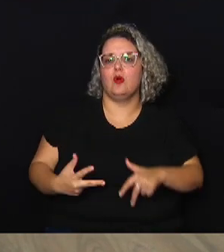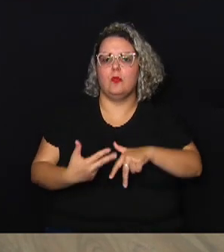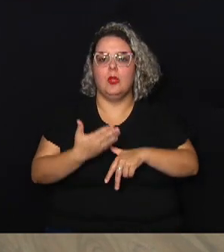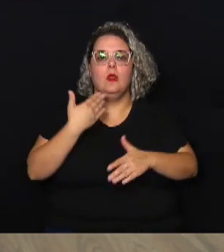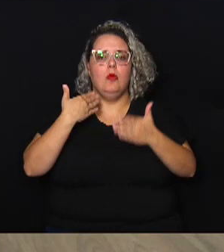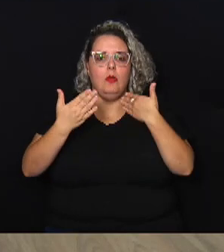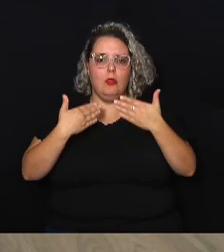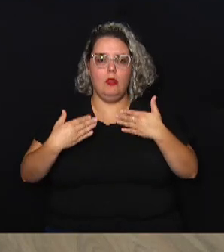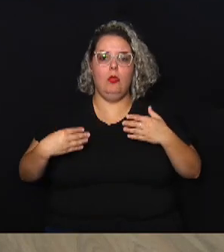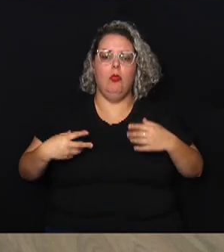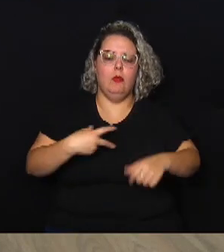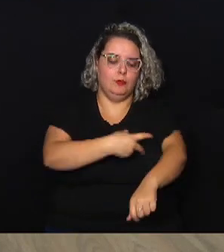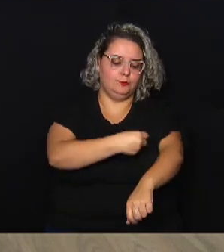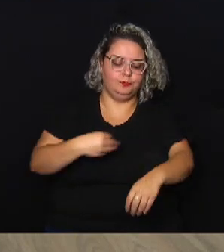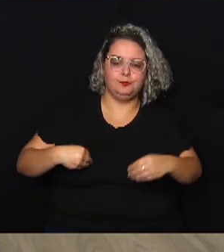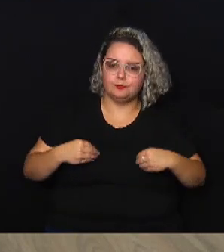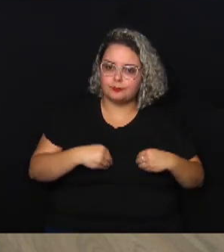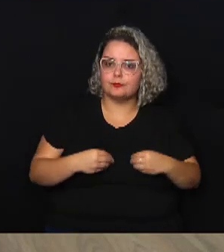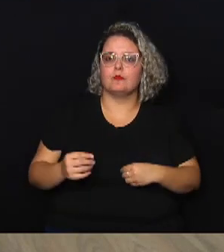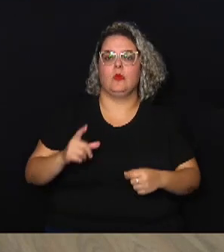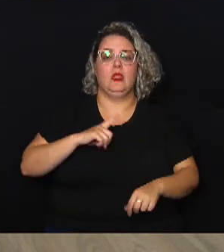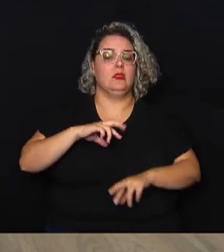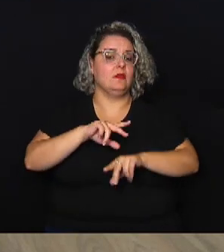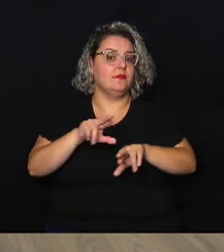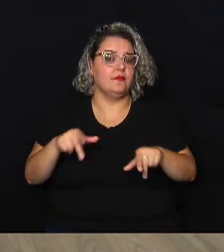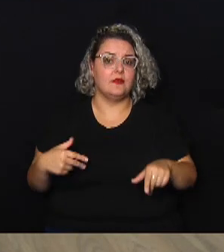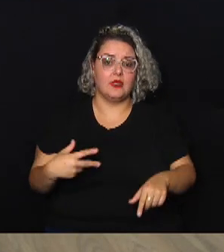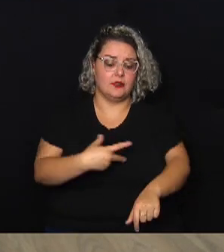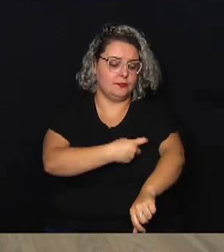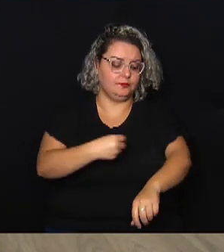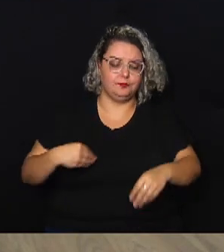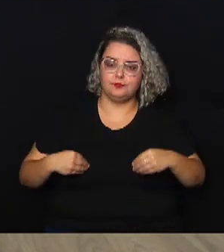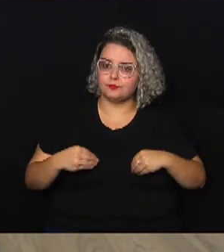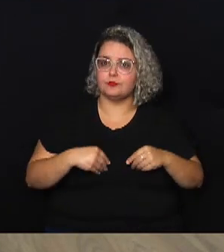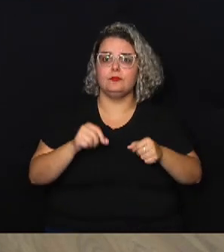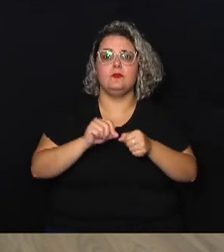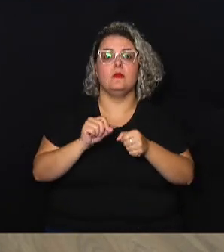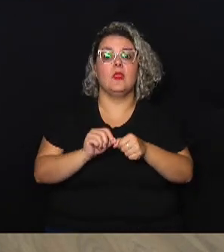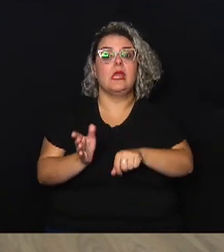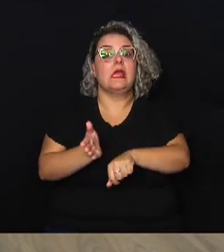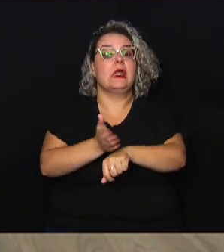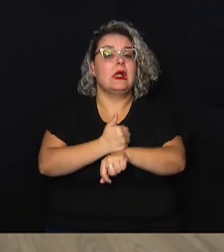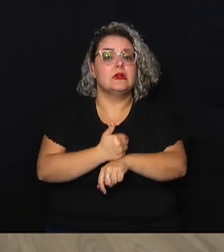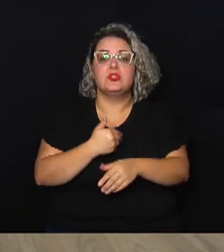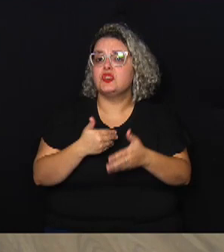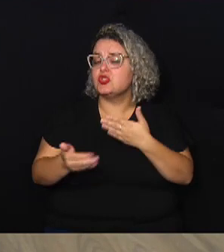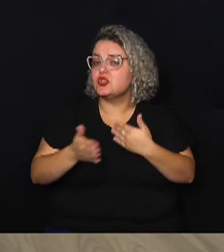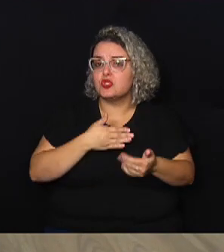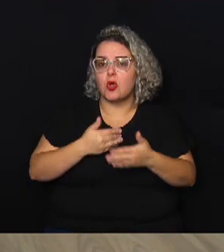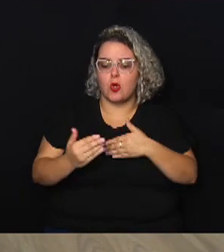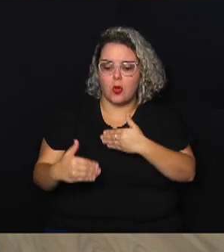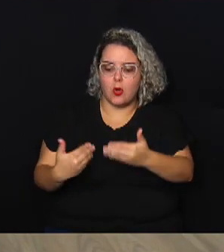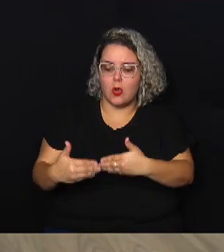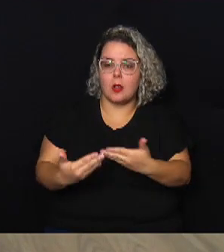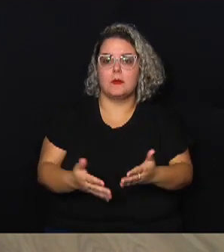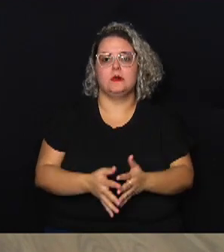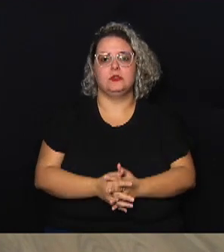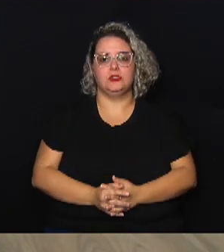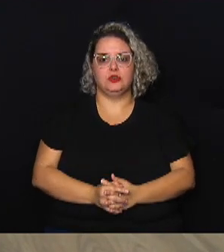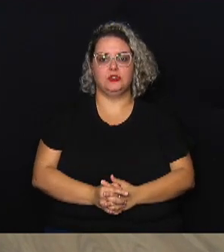os exames também. Existem vários exames que devem ser feitos antes de qualquer procedimento?